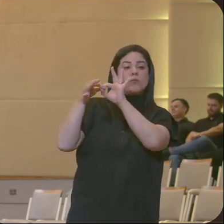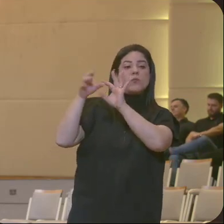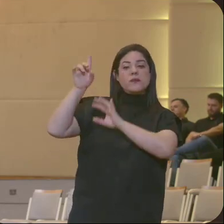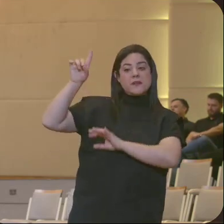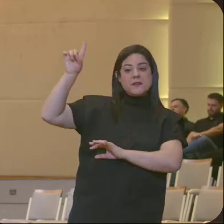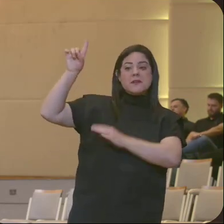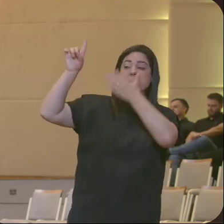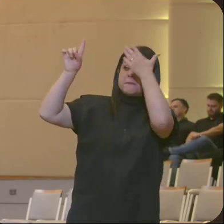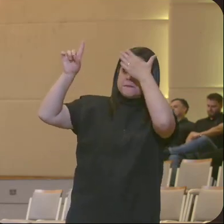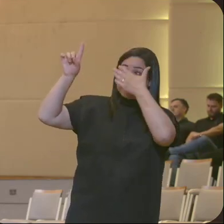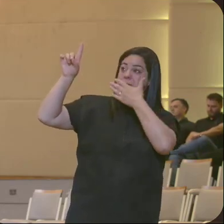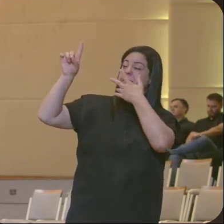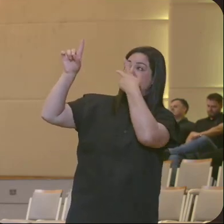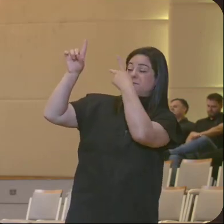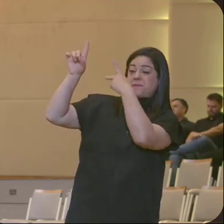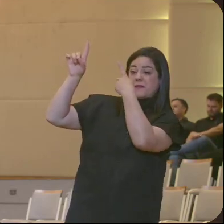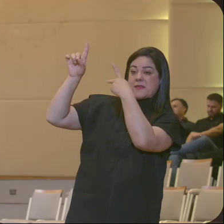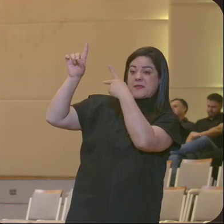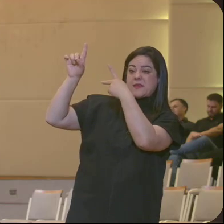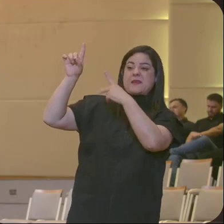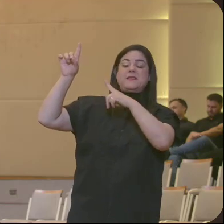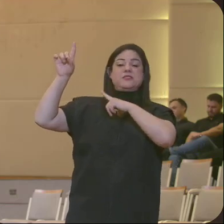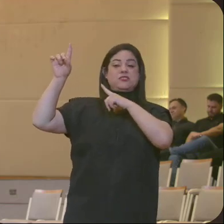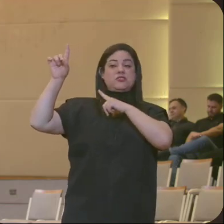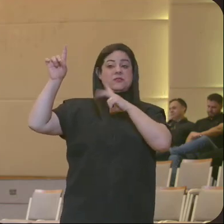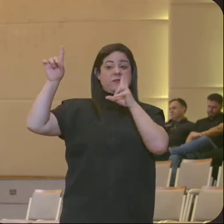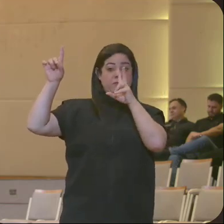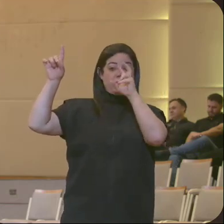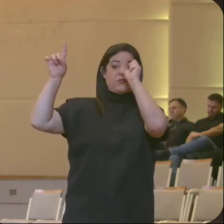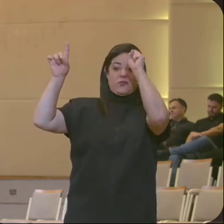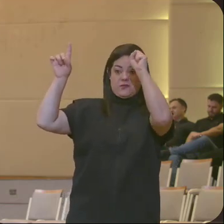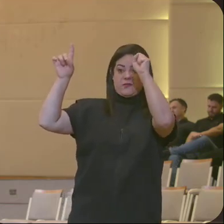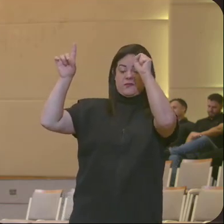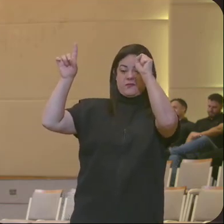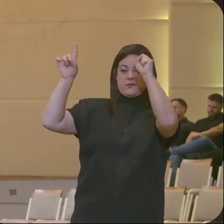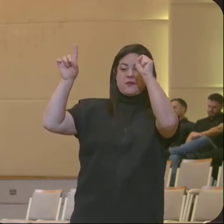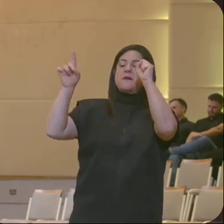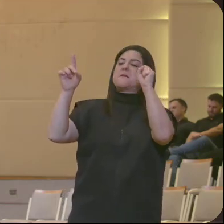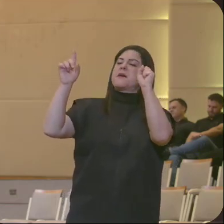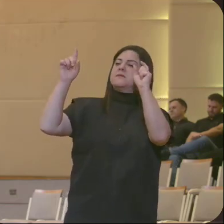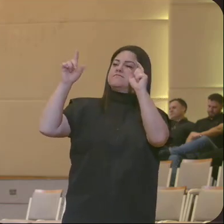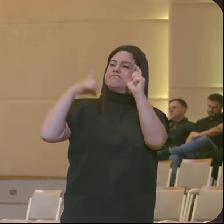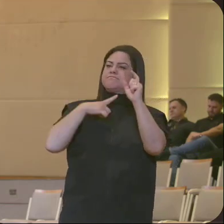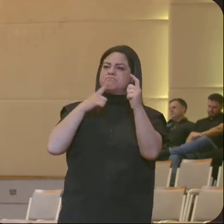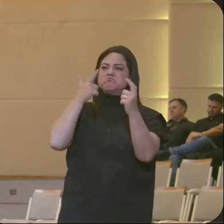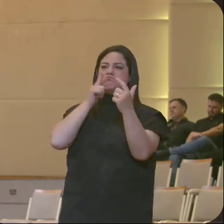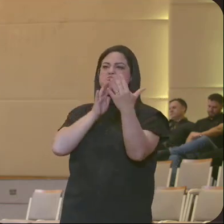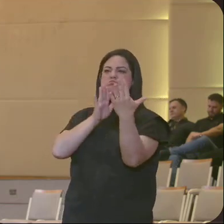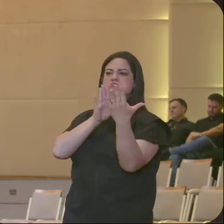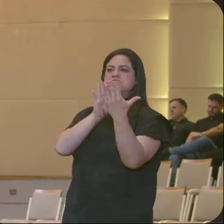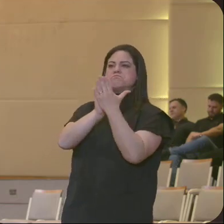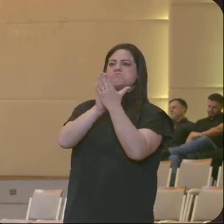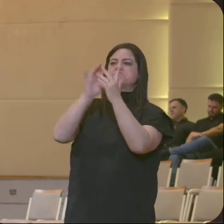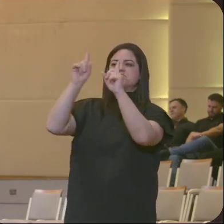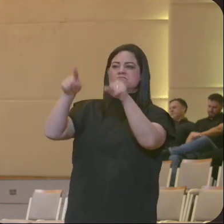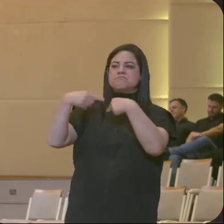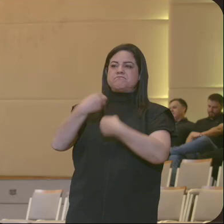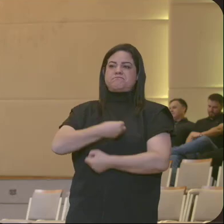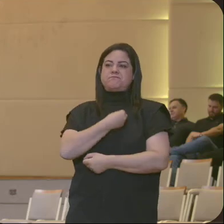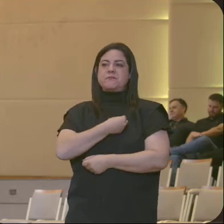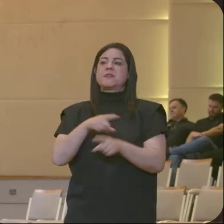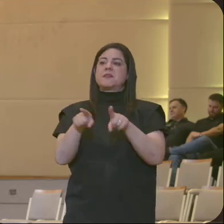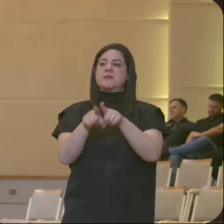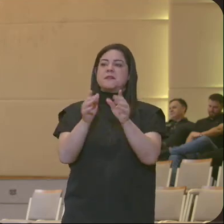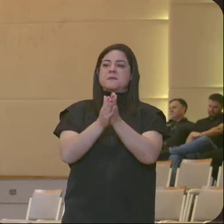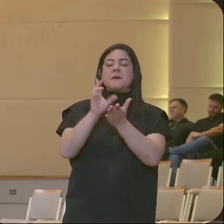essa presença de Deus, lhes proporcionava força para enfrentar os desafios da vida. A Bíblia vai